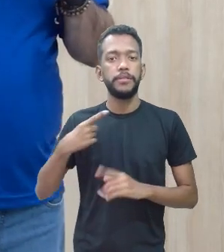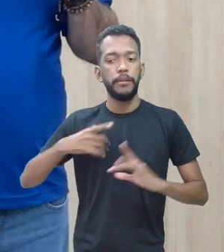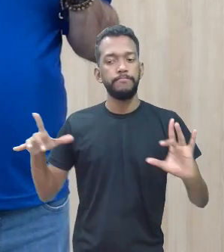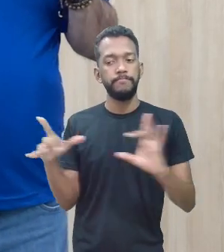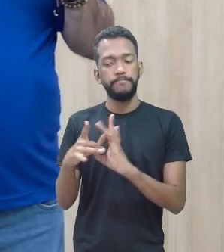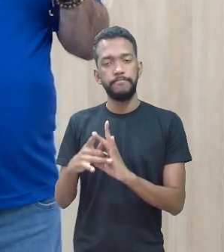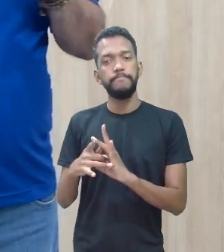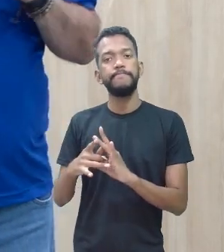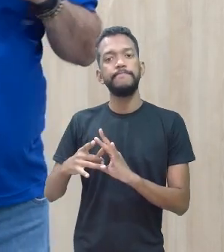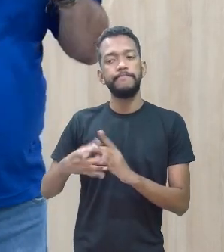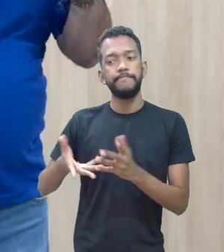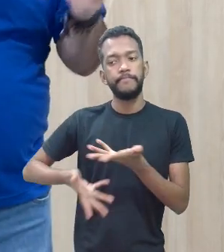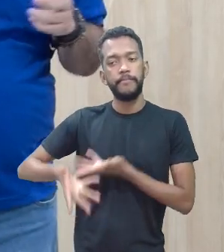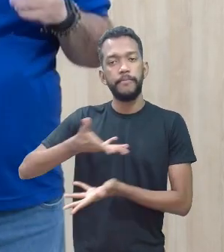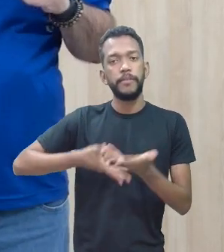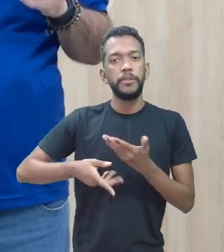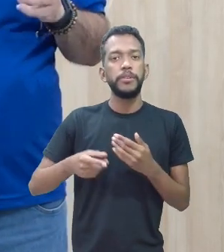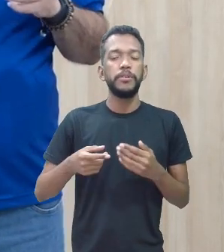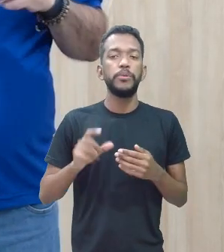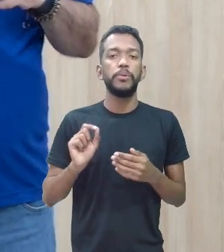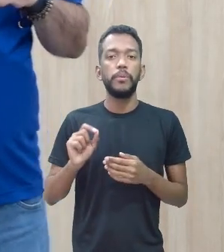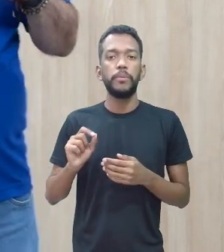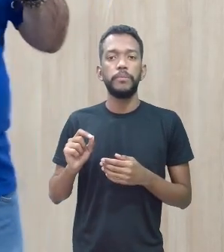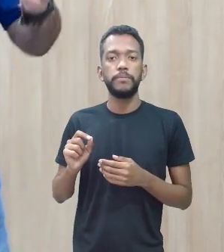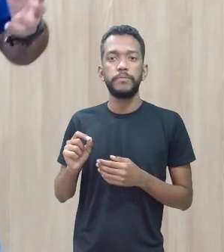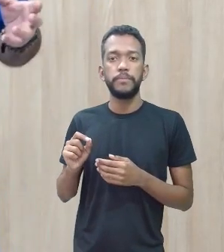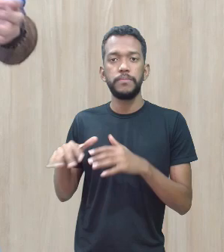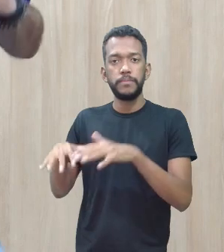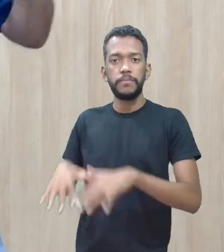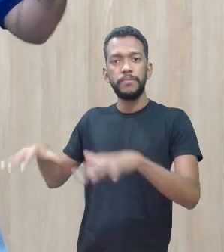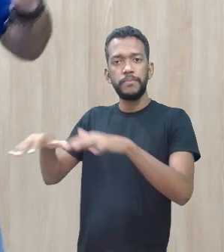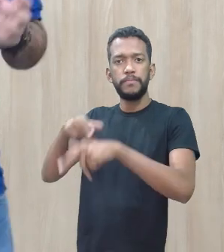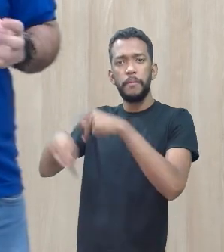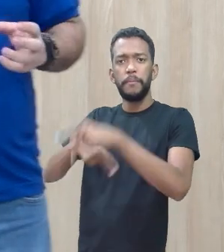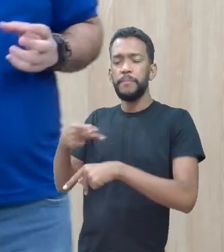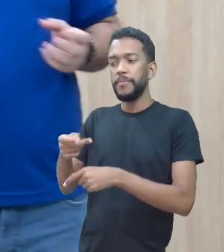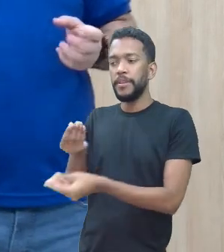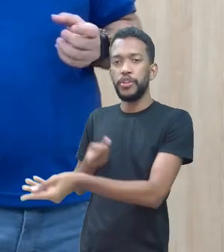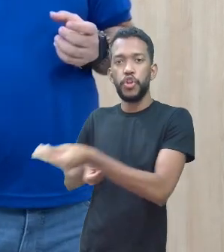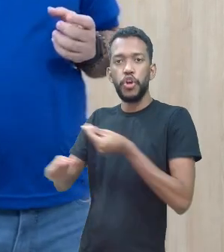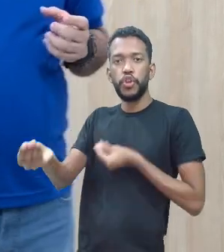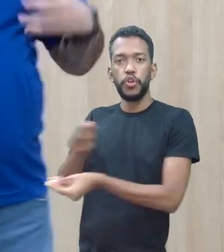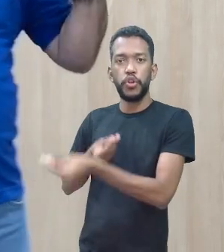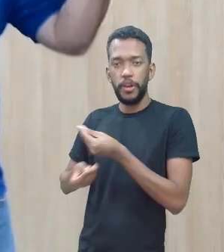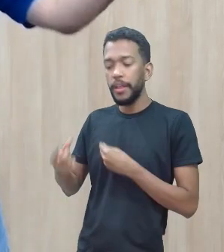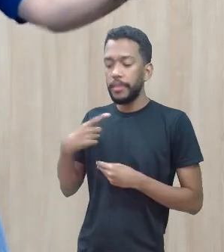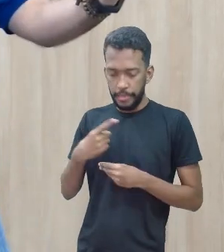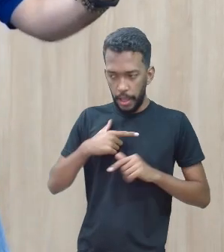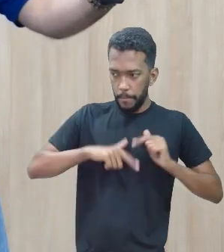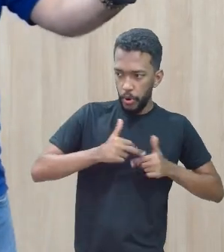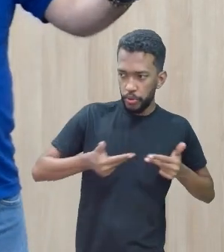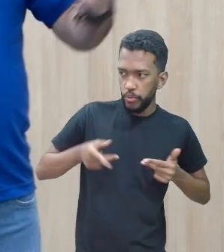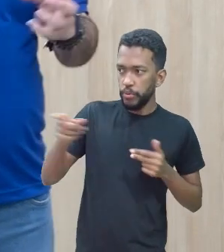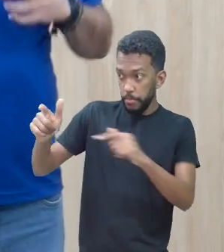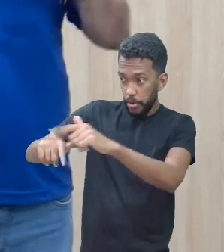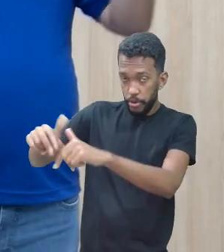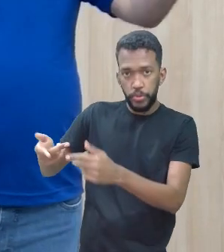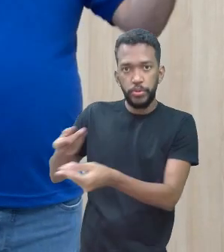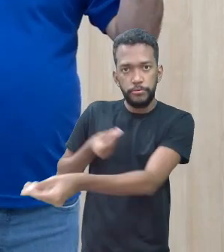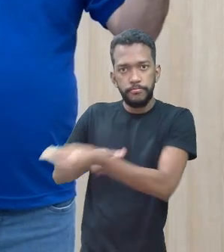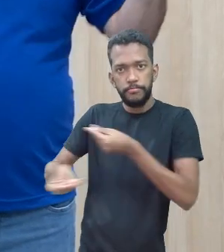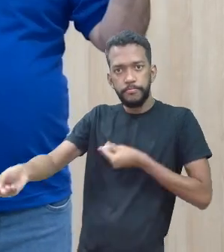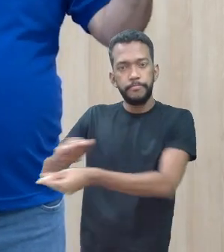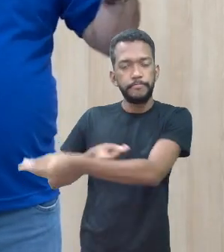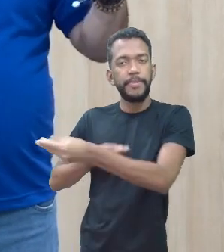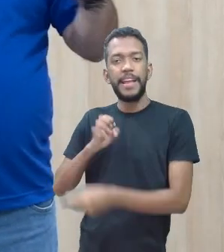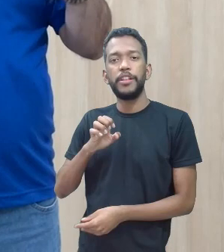de escambo, né, com aquela população. O que é o escambo? A troca de um produto por outro produto. É um comércio,